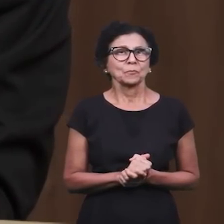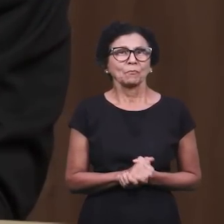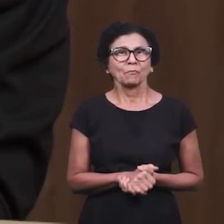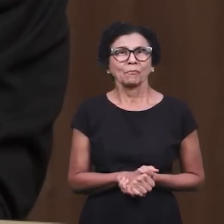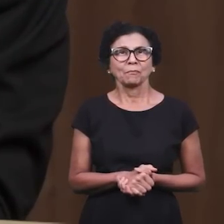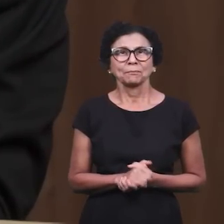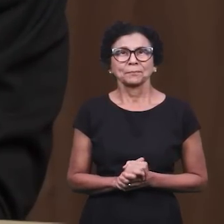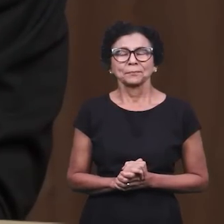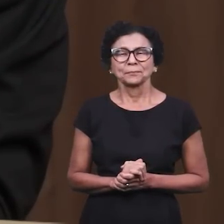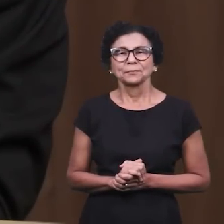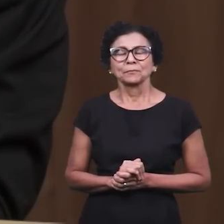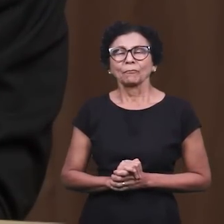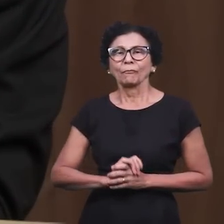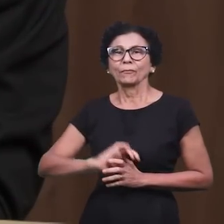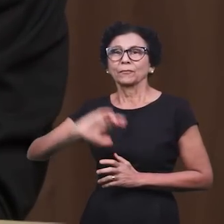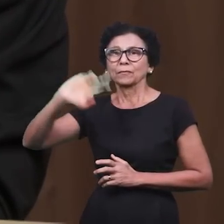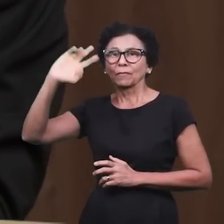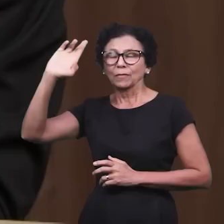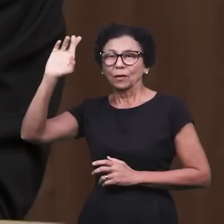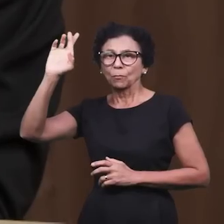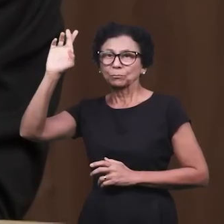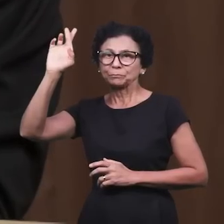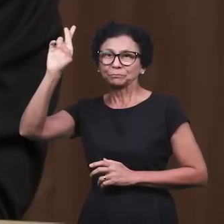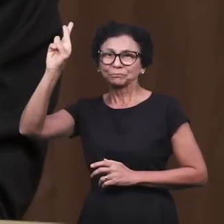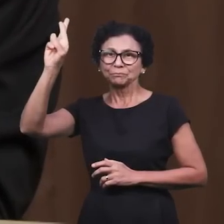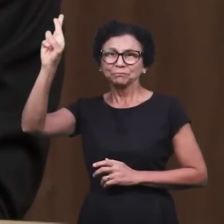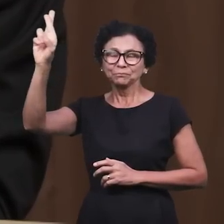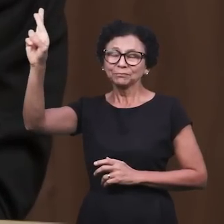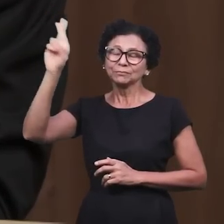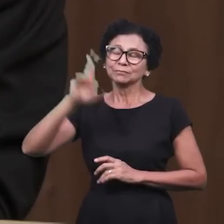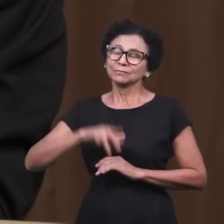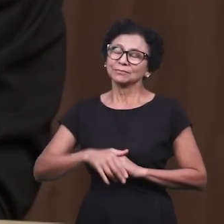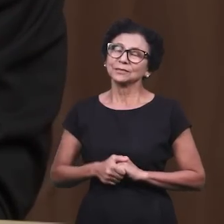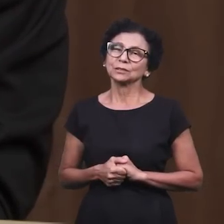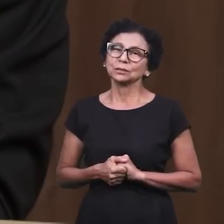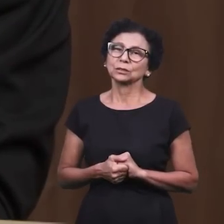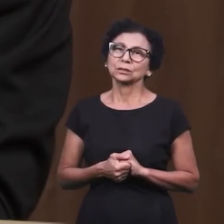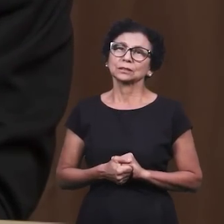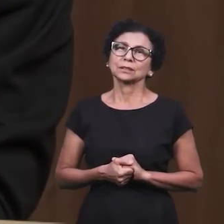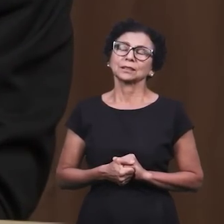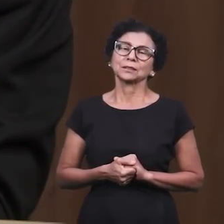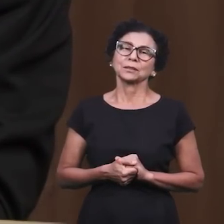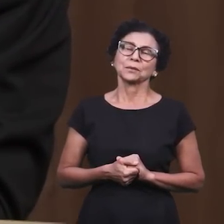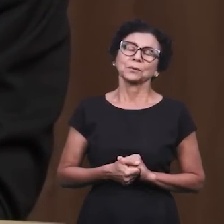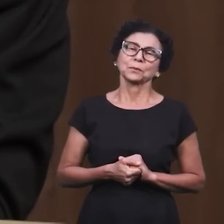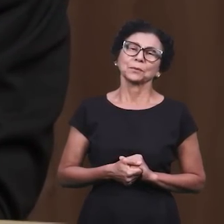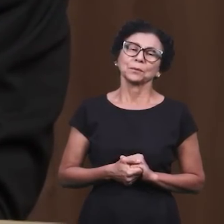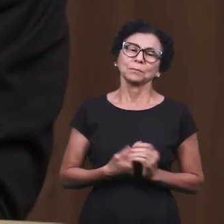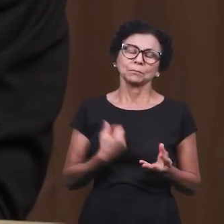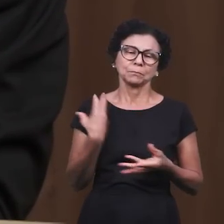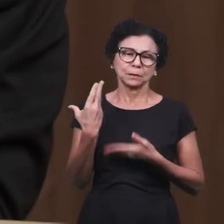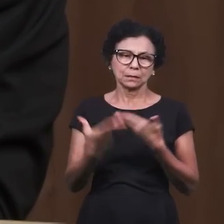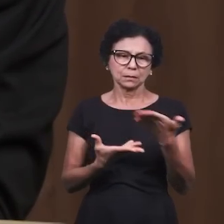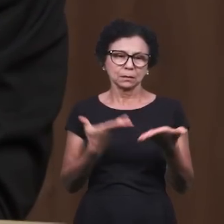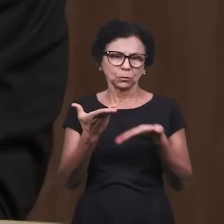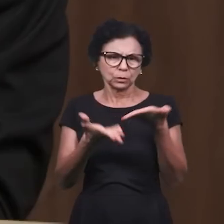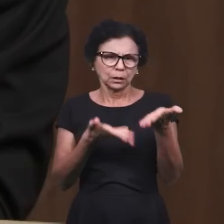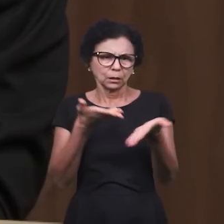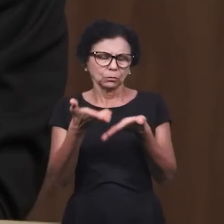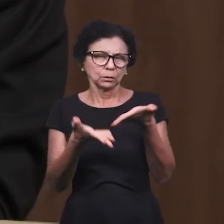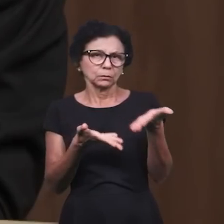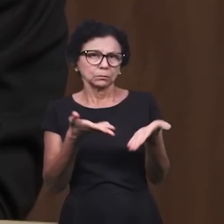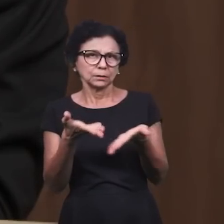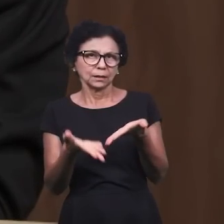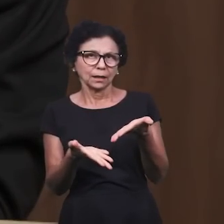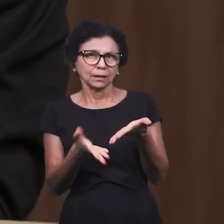não guardar a casa... Não edificar a casa, em vão trabalhos que edificam. Se o Senhor não guardar a